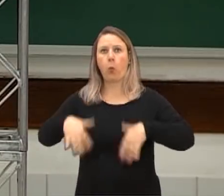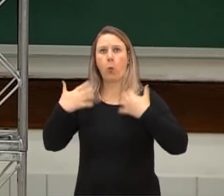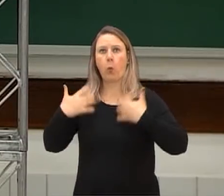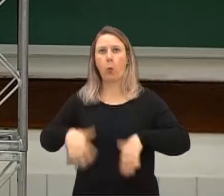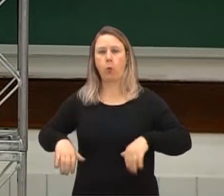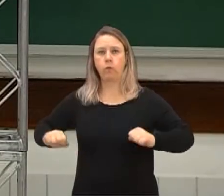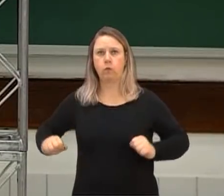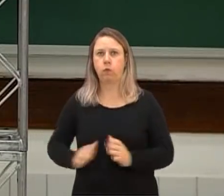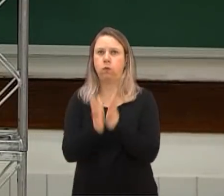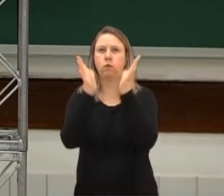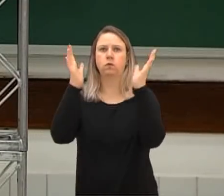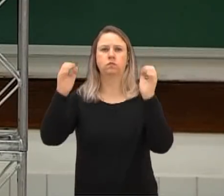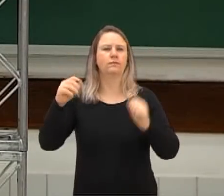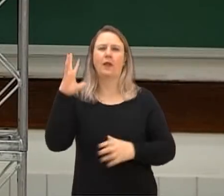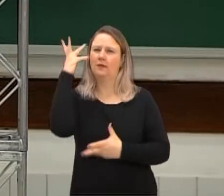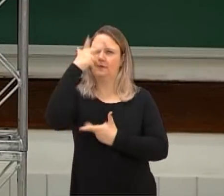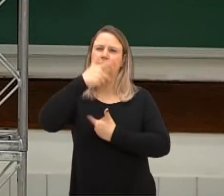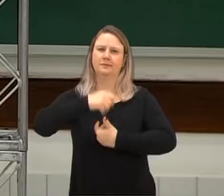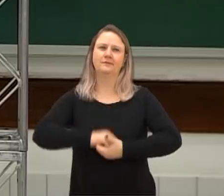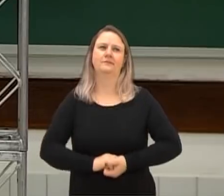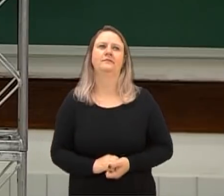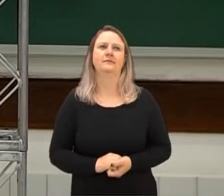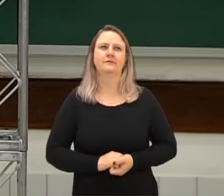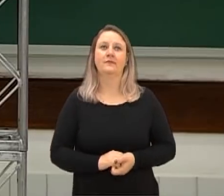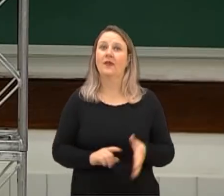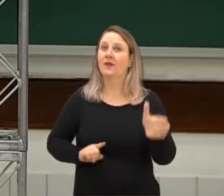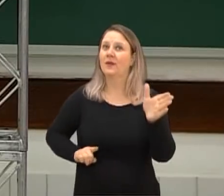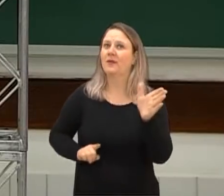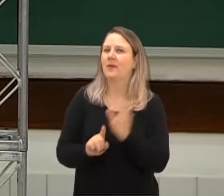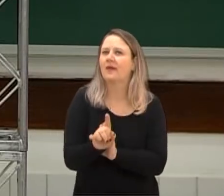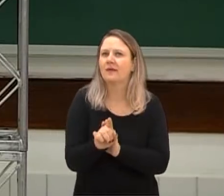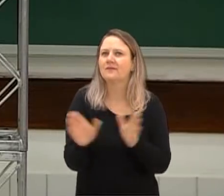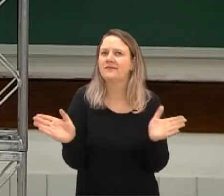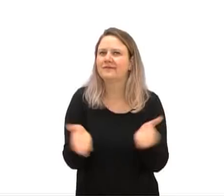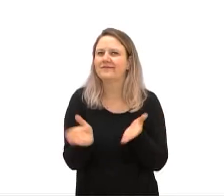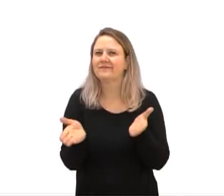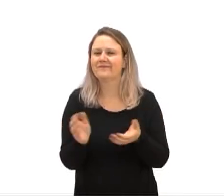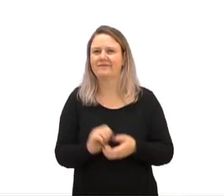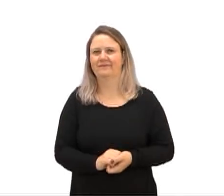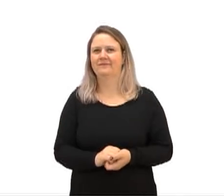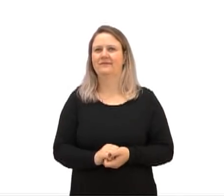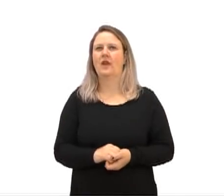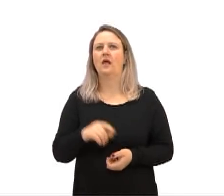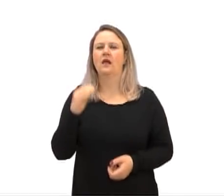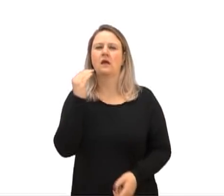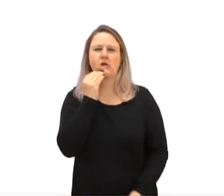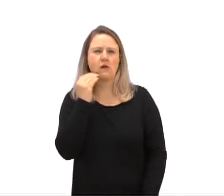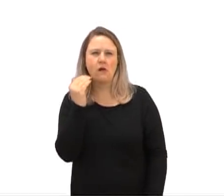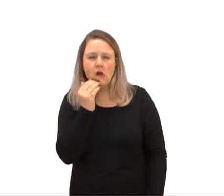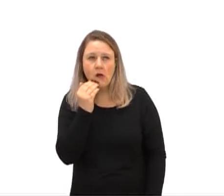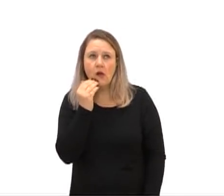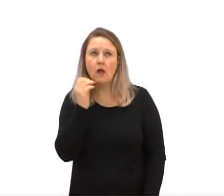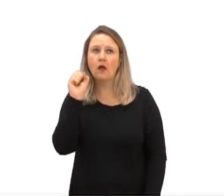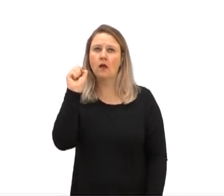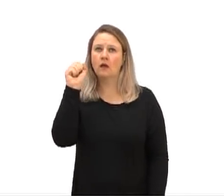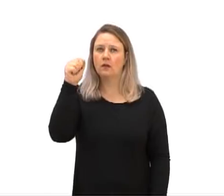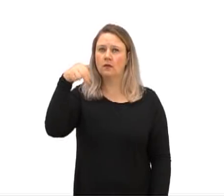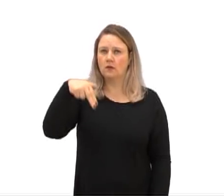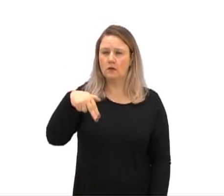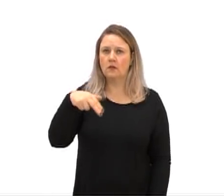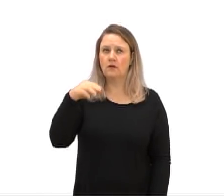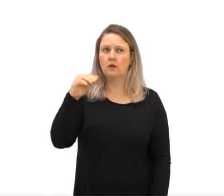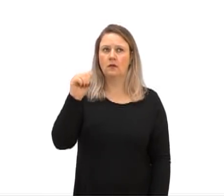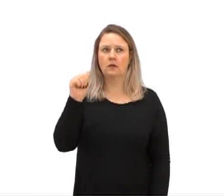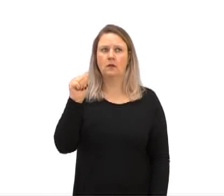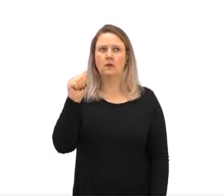em erupção. Eu acho lindo. Um quiz para vocês. A falha de San Andreas, que eu comentei com vocês lá atrás, que